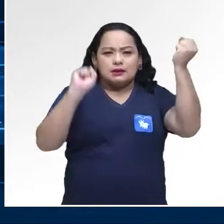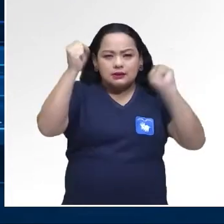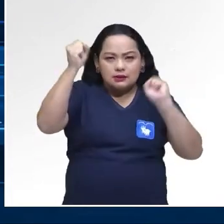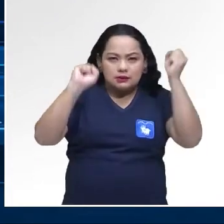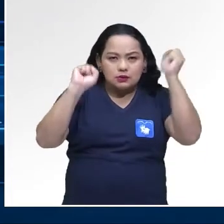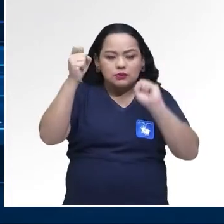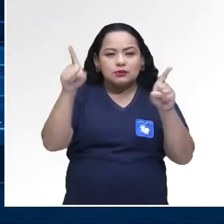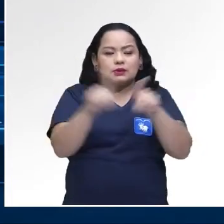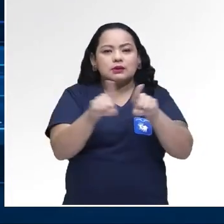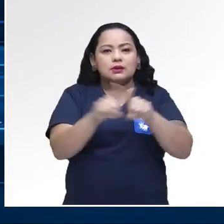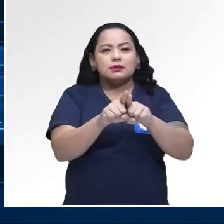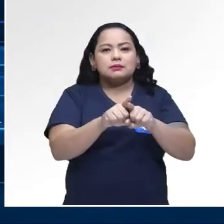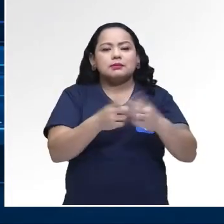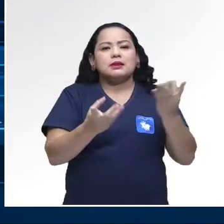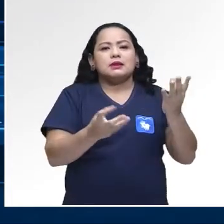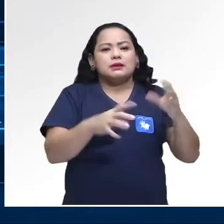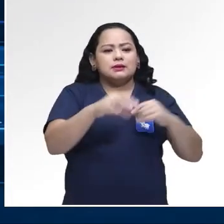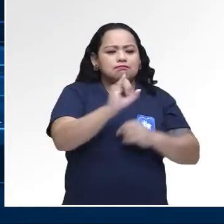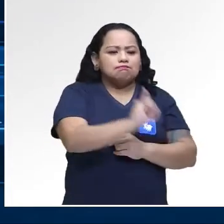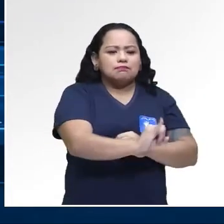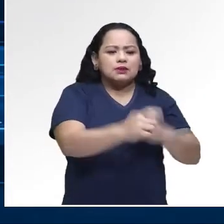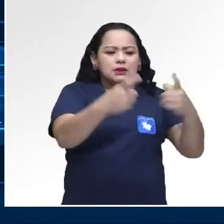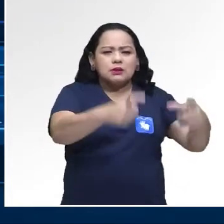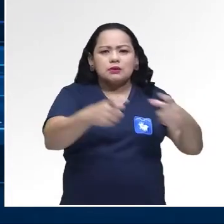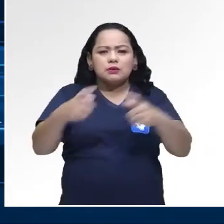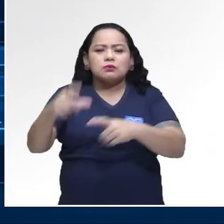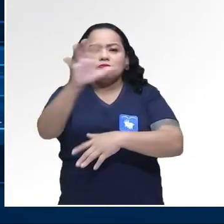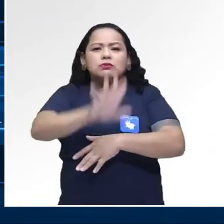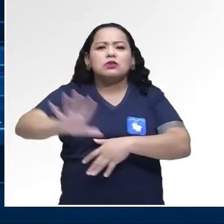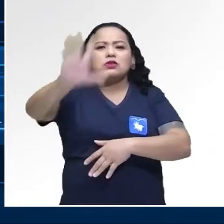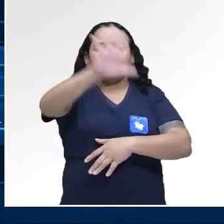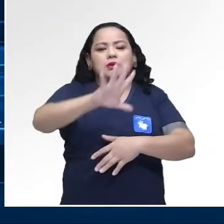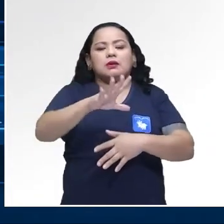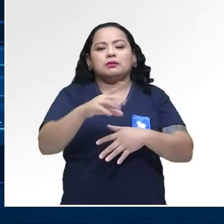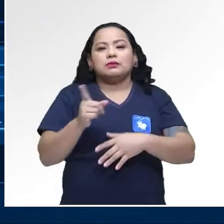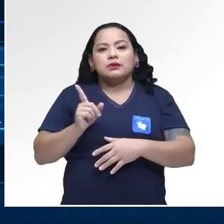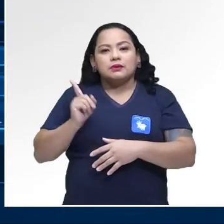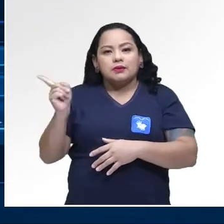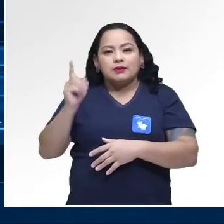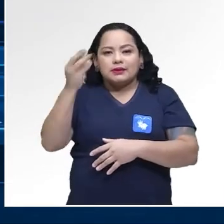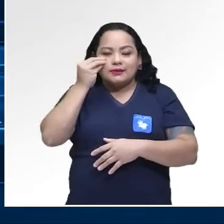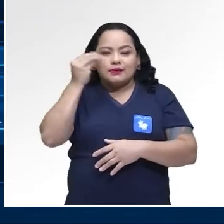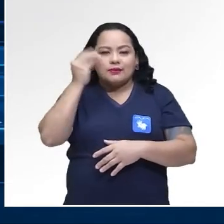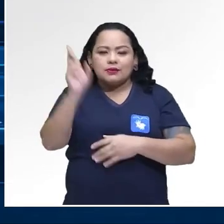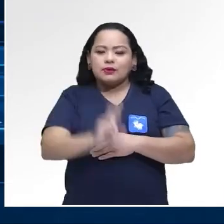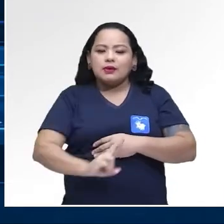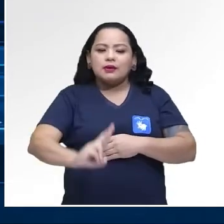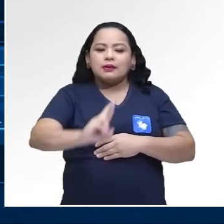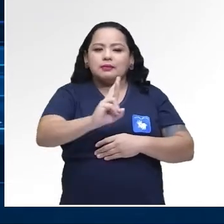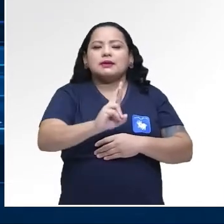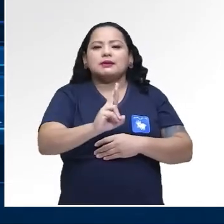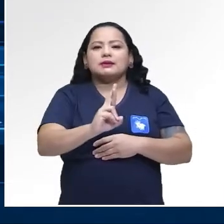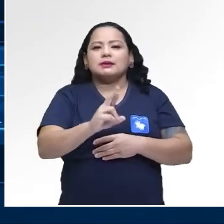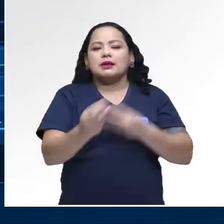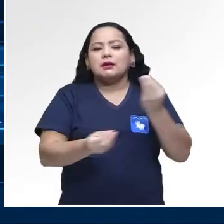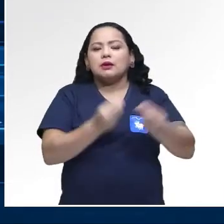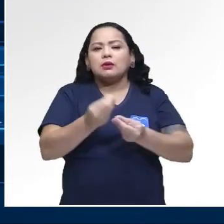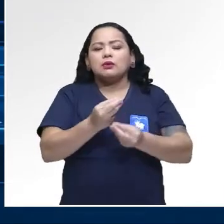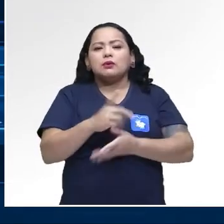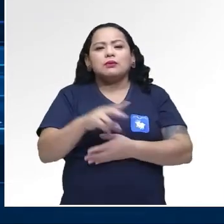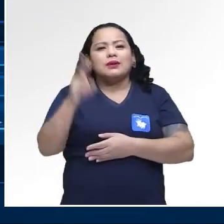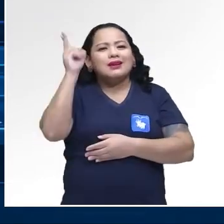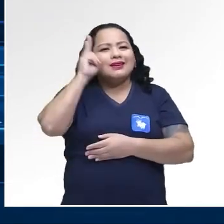e instalações públicas em geral. Então a gente observa aí essa imagem que representa para a gente aqueles